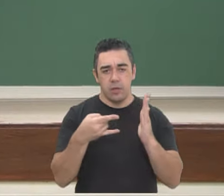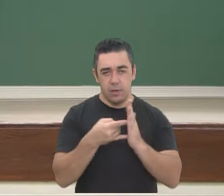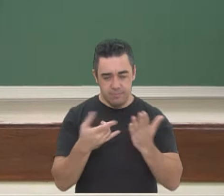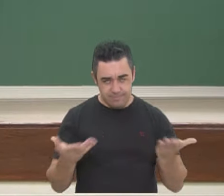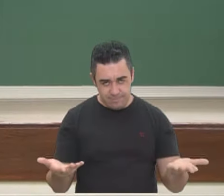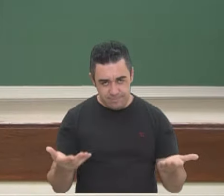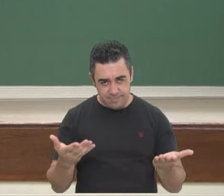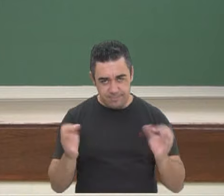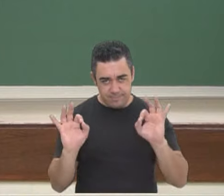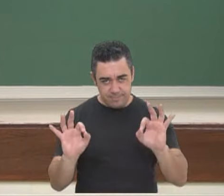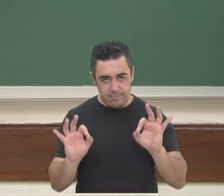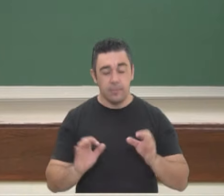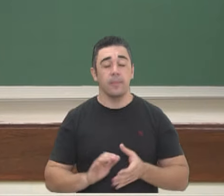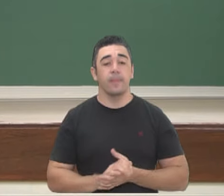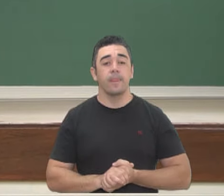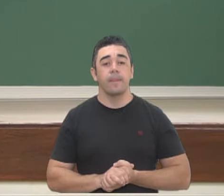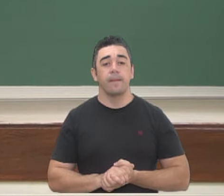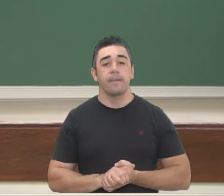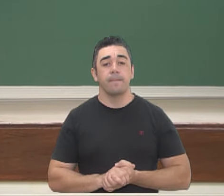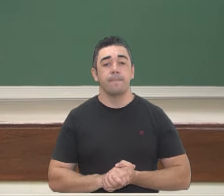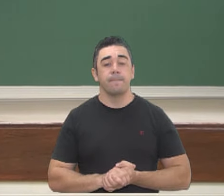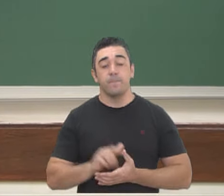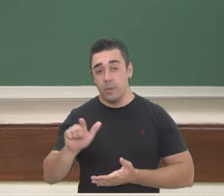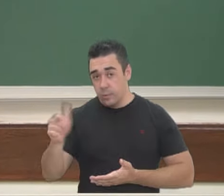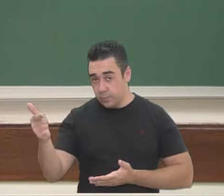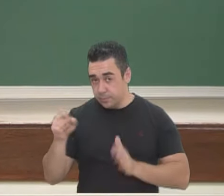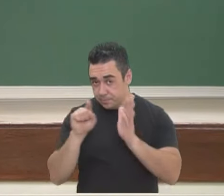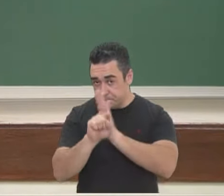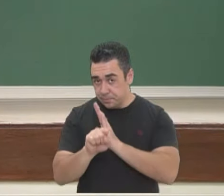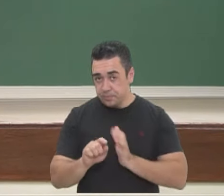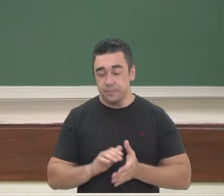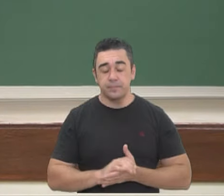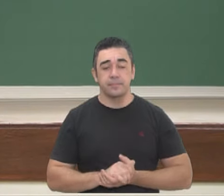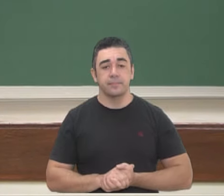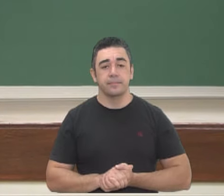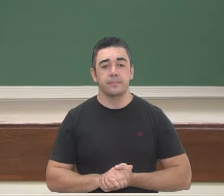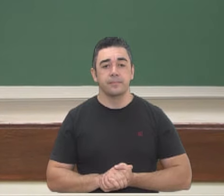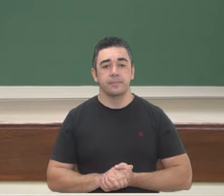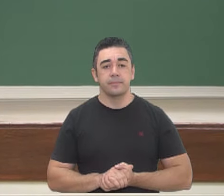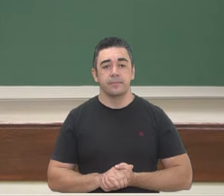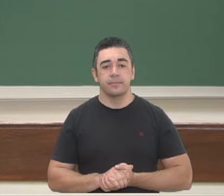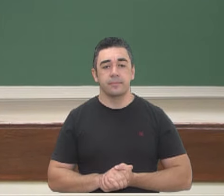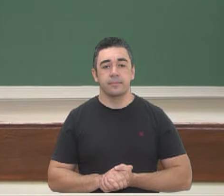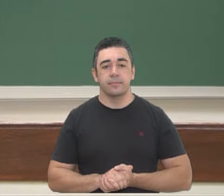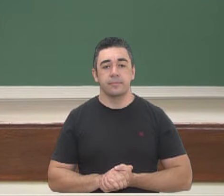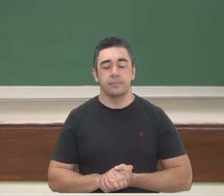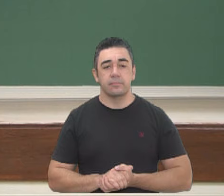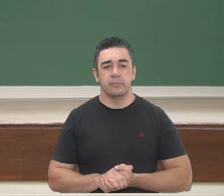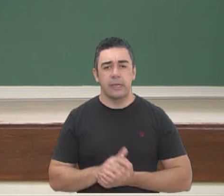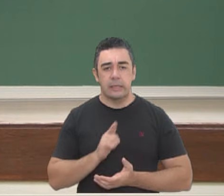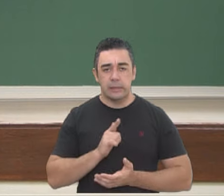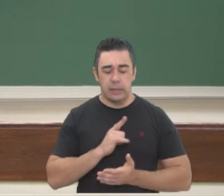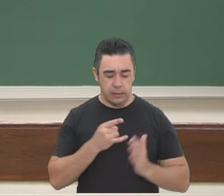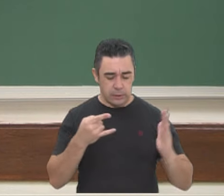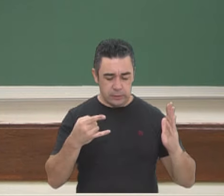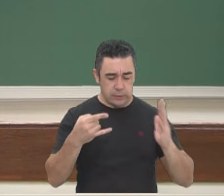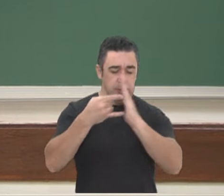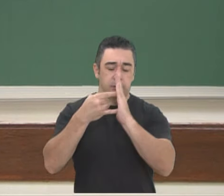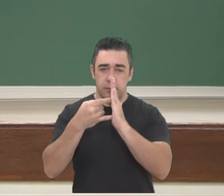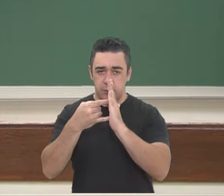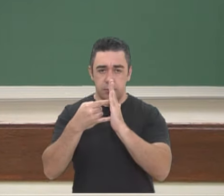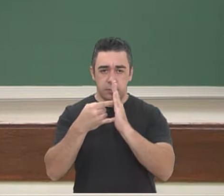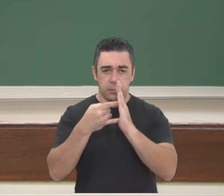beleza pessoal vamos para a próxima é para ser atraído por um ímã